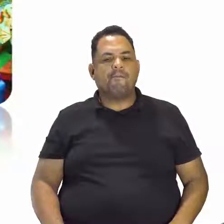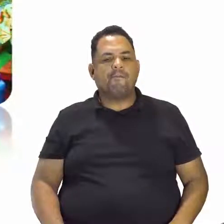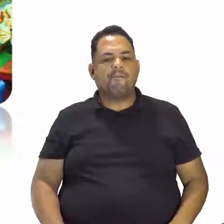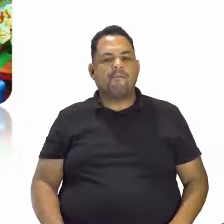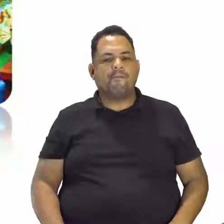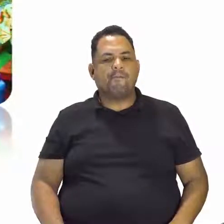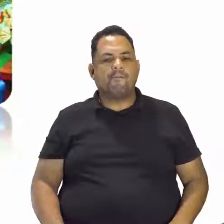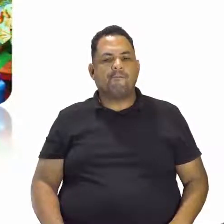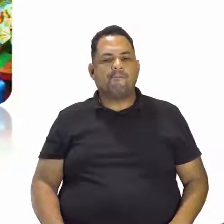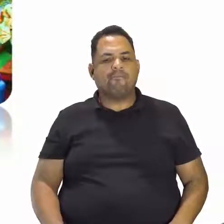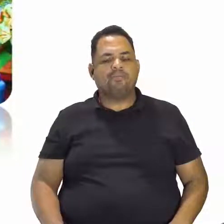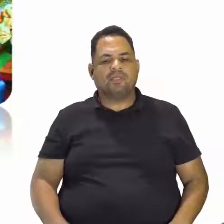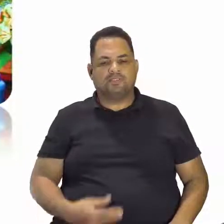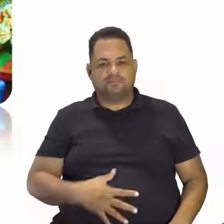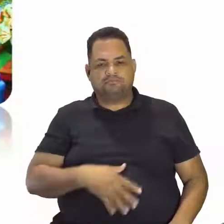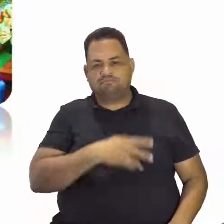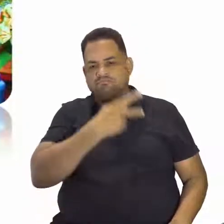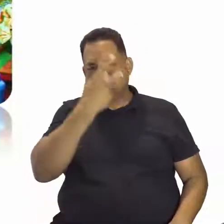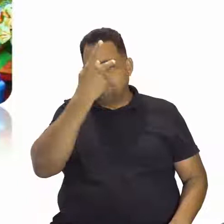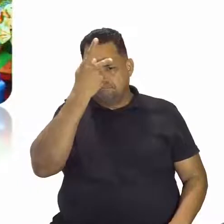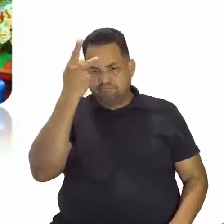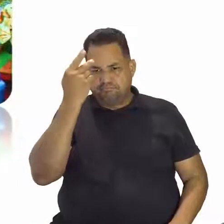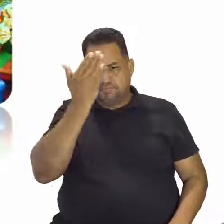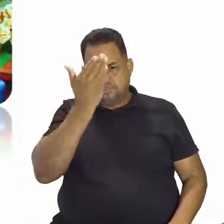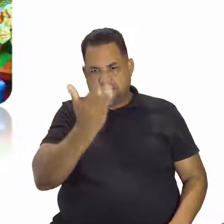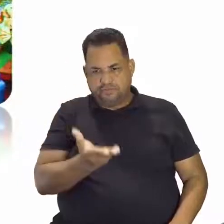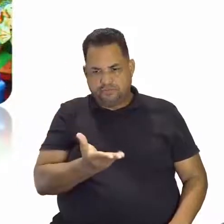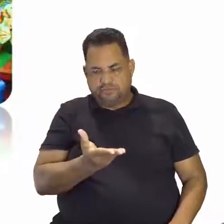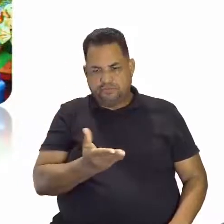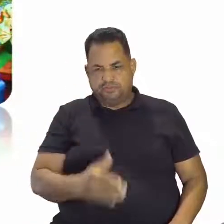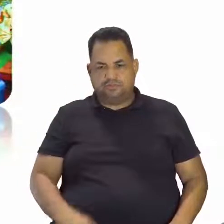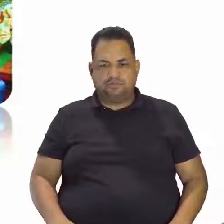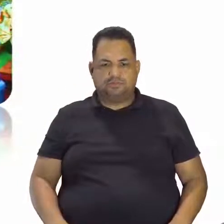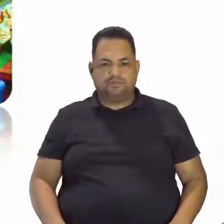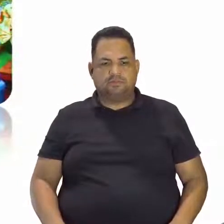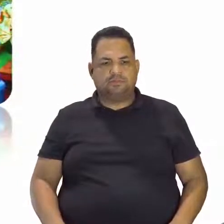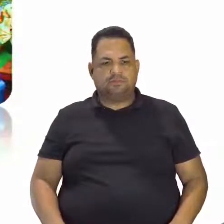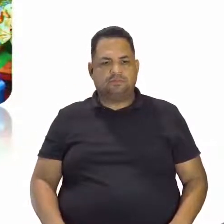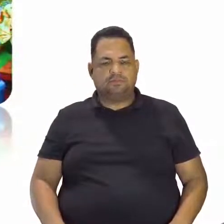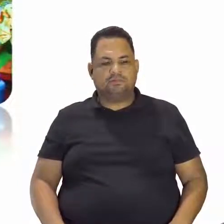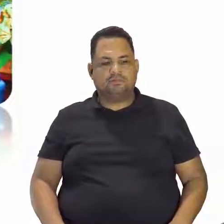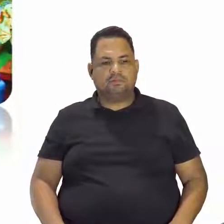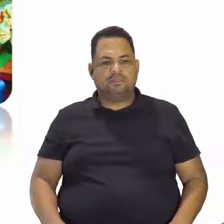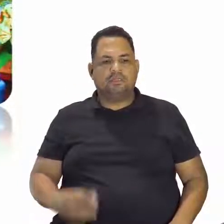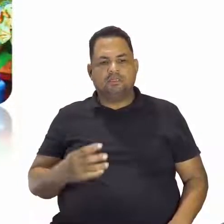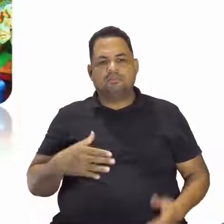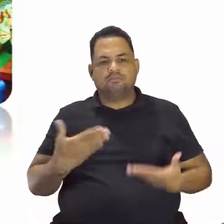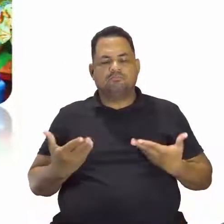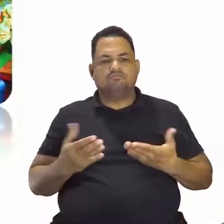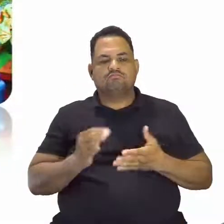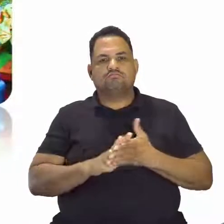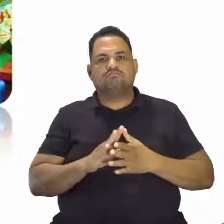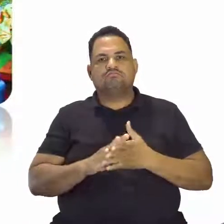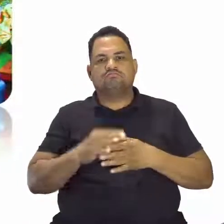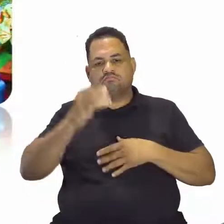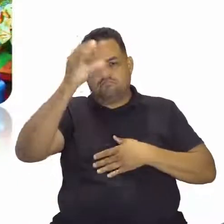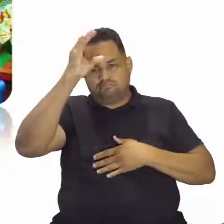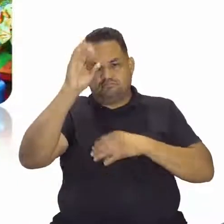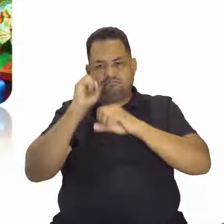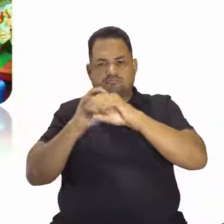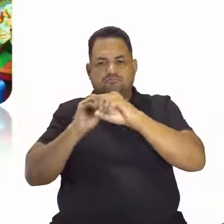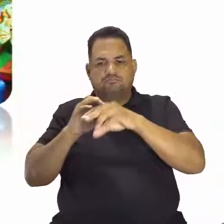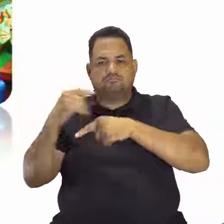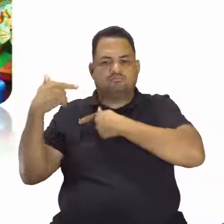dos ribeirinhos, né? Que é a oralidade, que a gente falou que o conhecimento é passado de